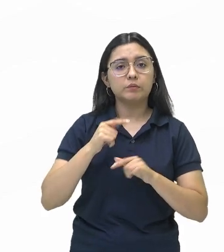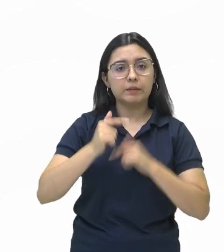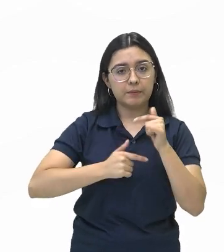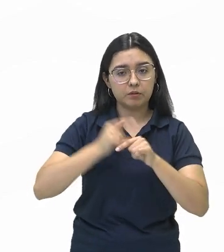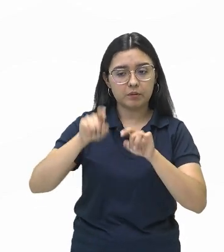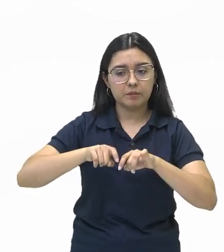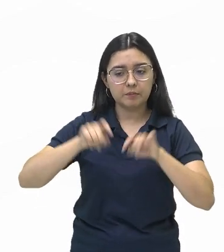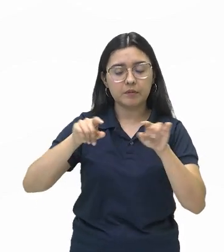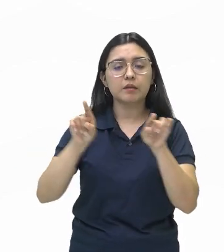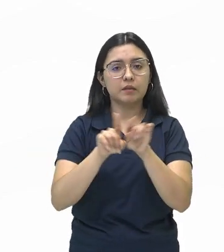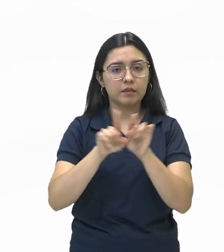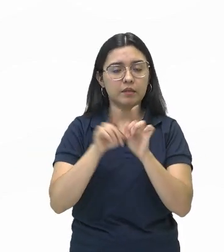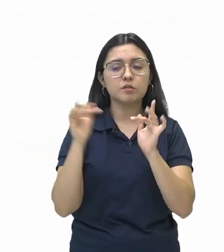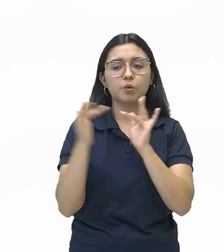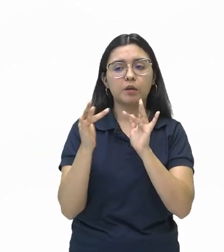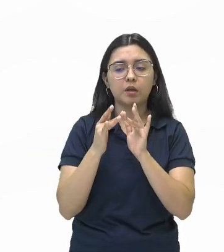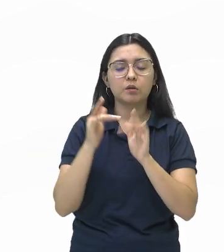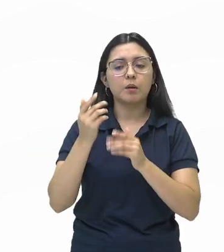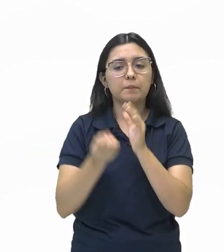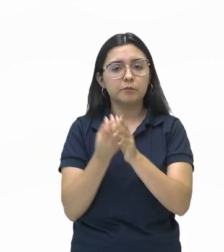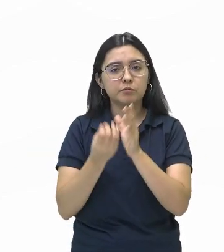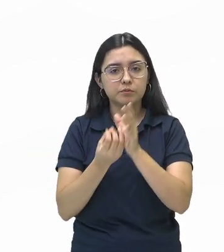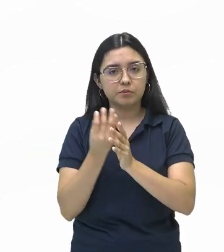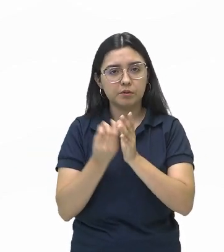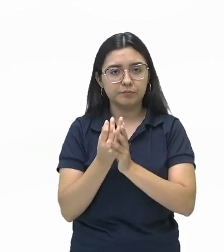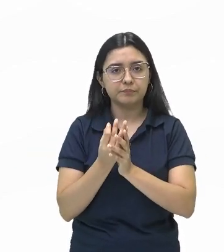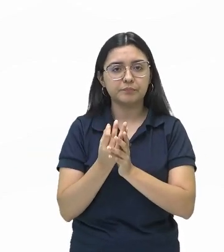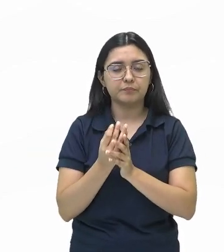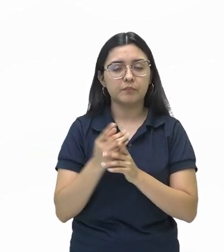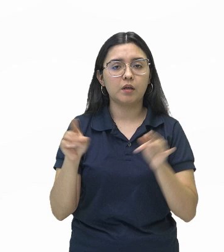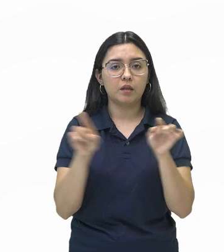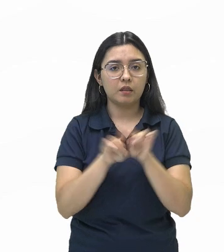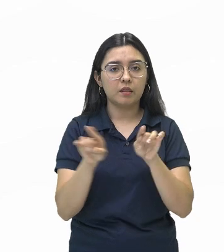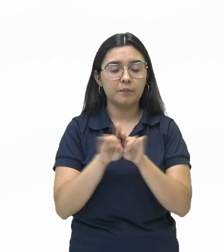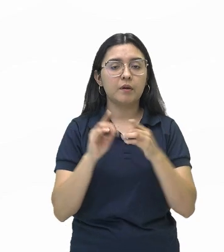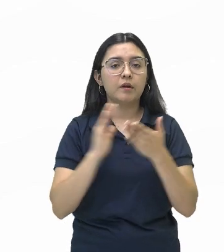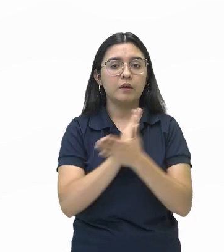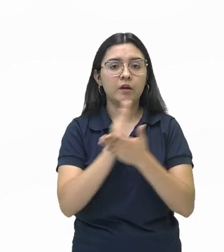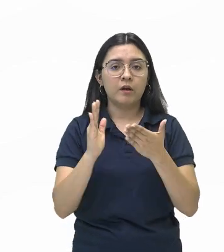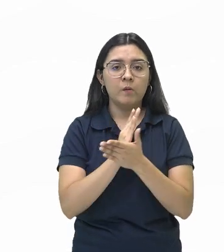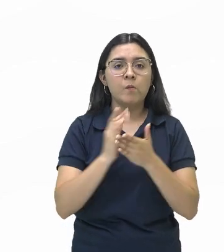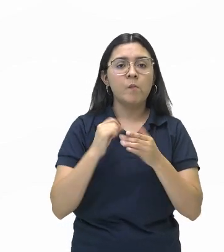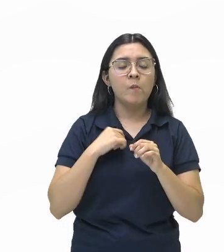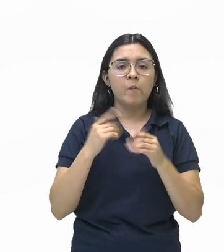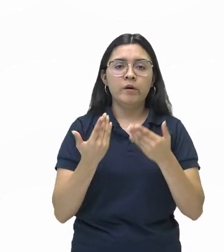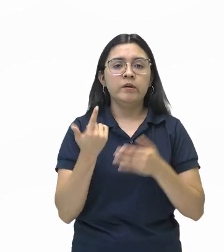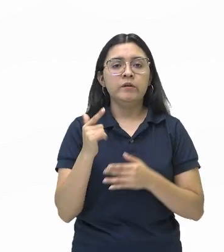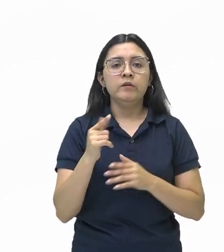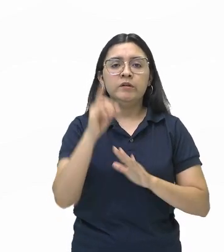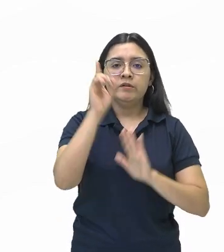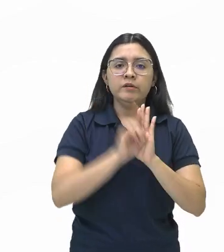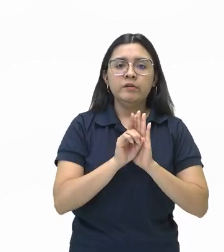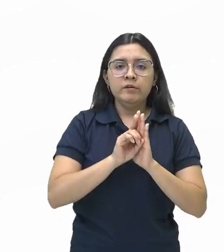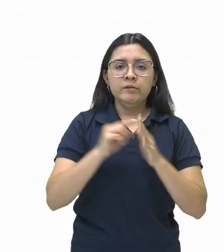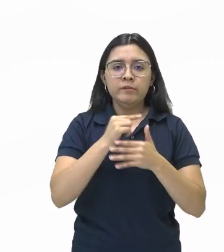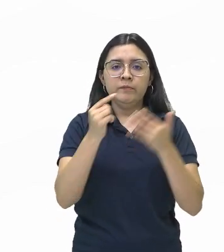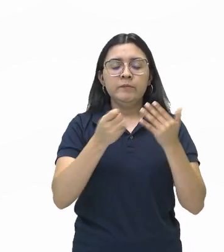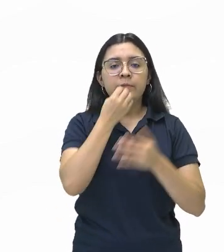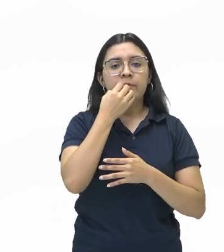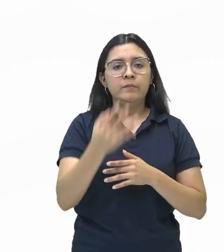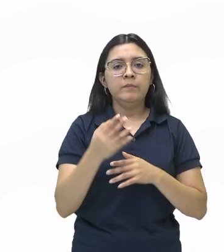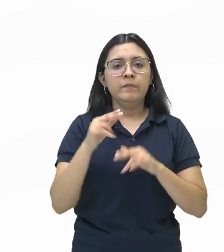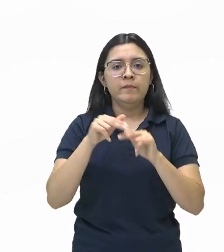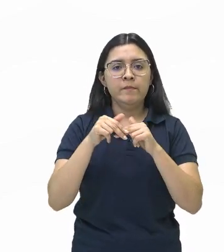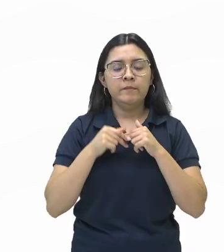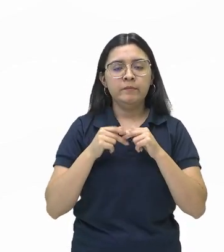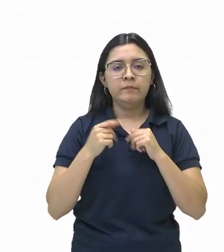que tem essa conexão com a produção próxima, ele também, muitas vezes, é excluído dos benefícios gerados por sua atividade devido